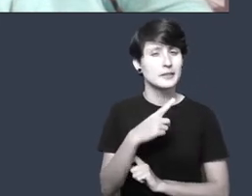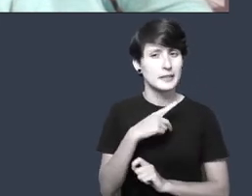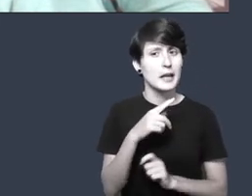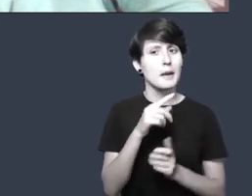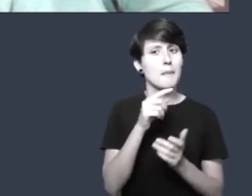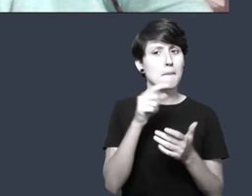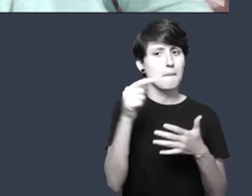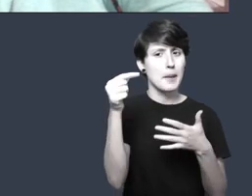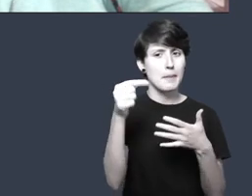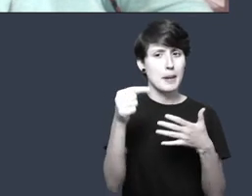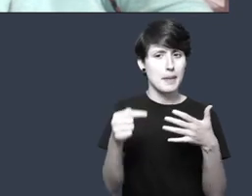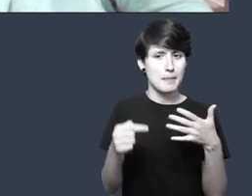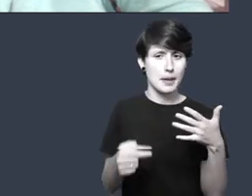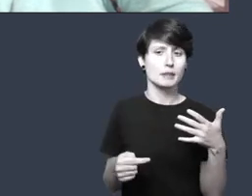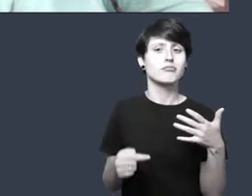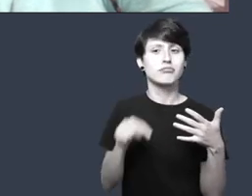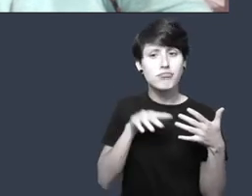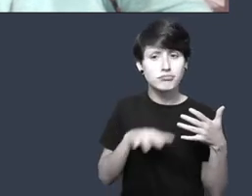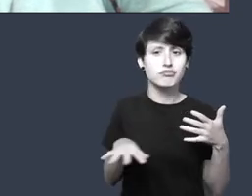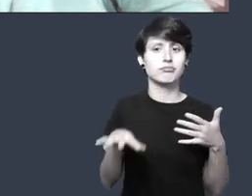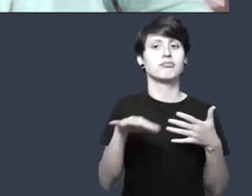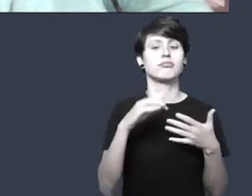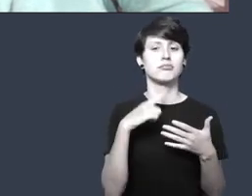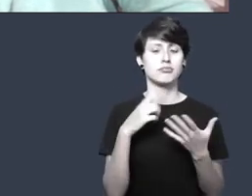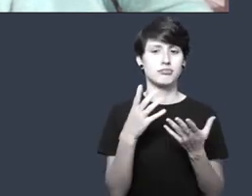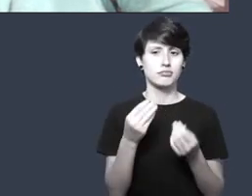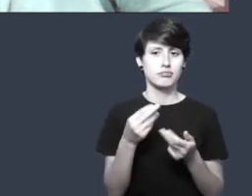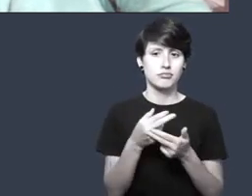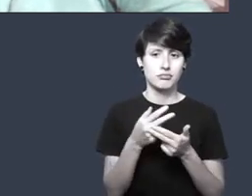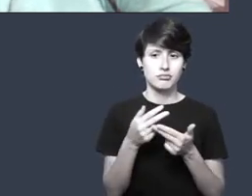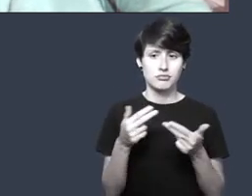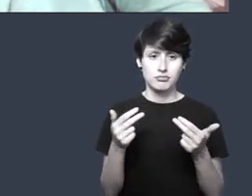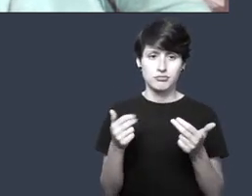ferramentas também para essa área.